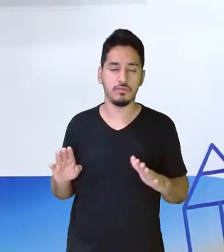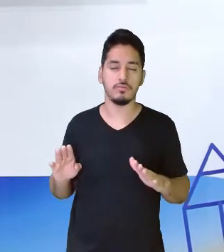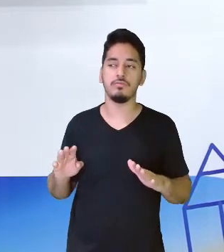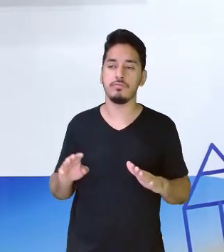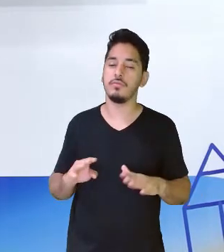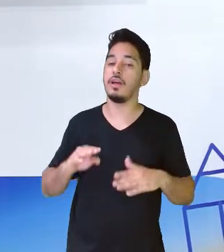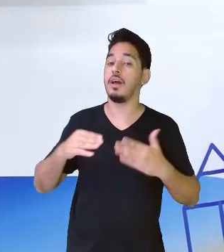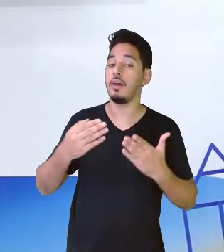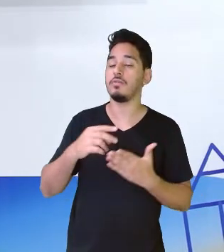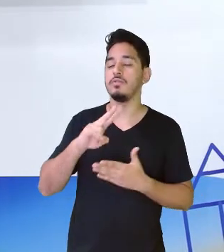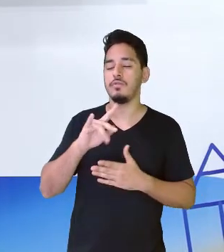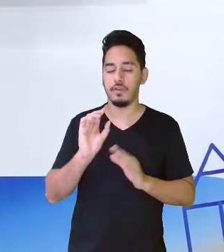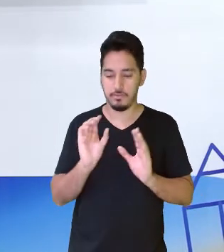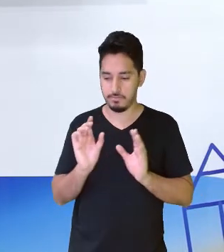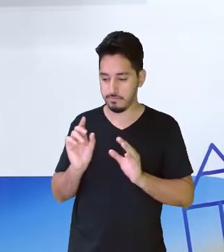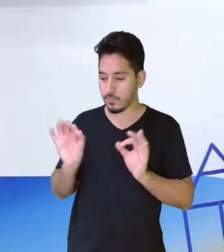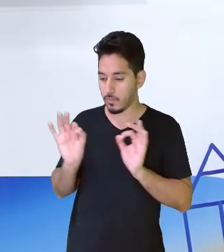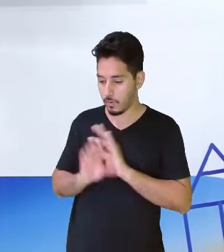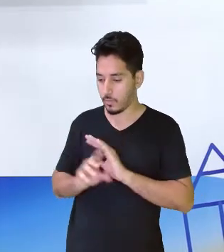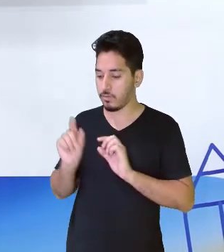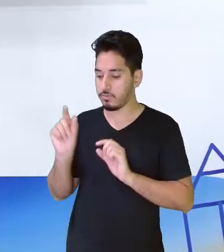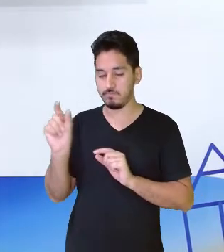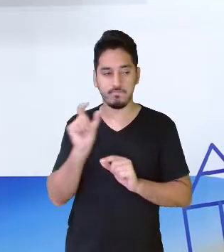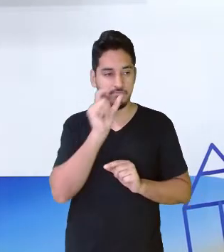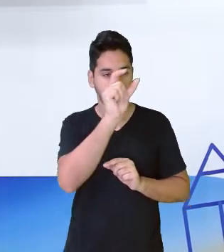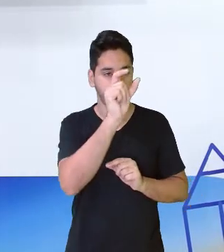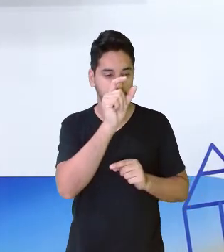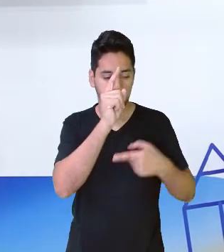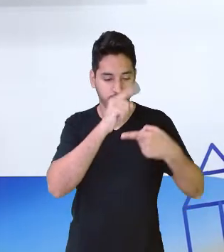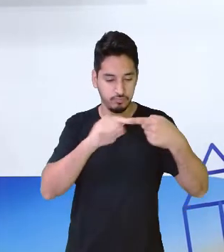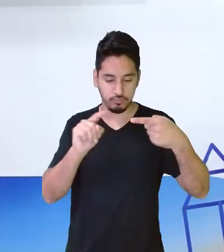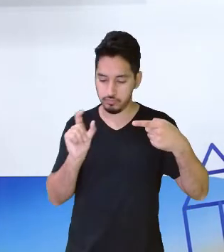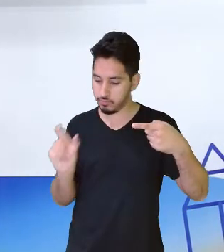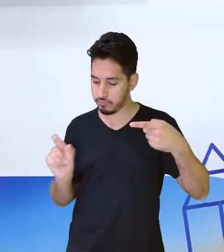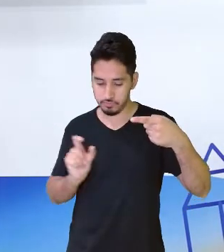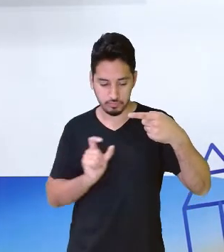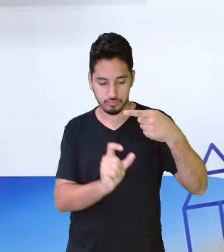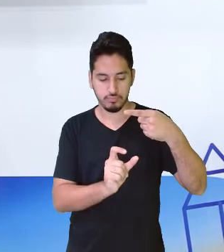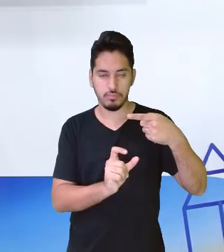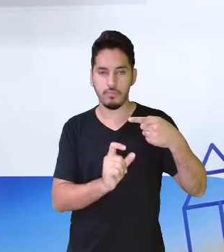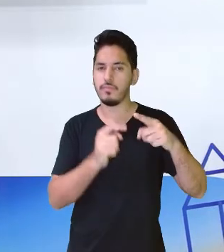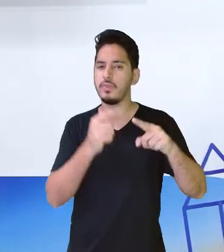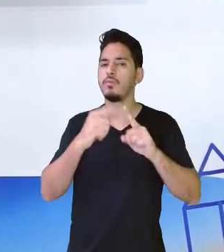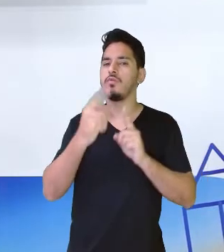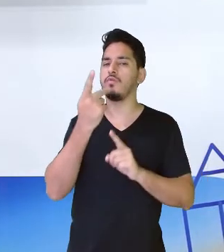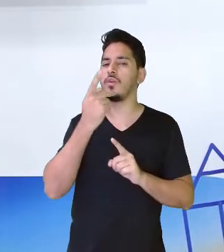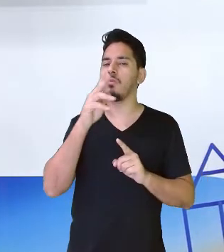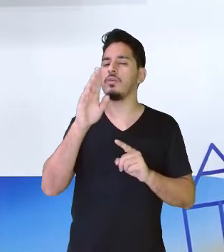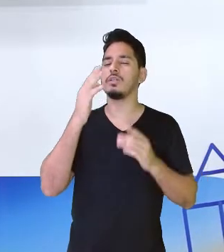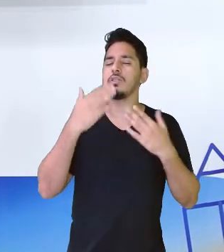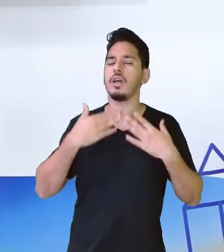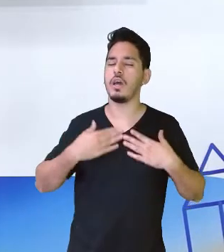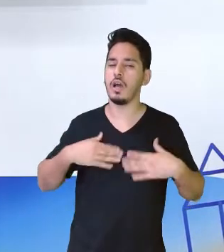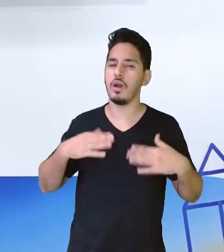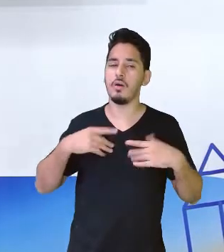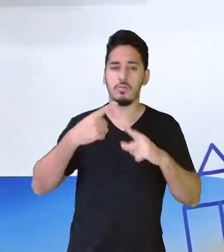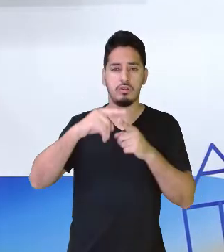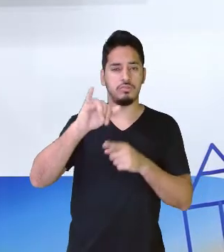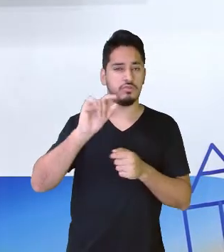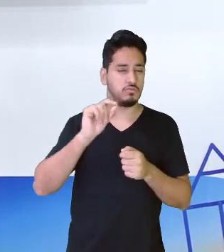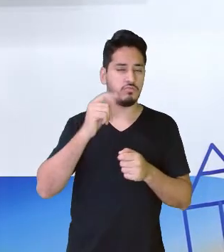sim, aí você monta a estrutura da fração. Por que eu estou dizendo isso? Se você não consegue fazer